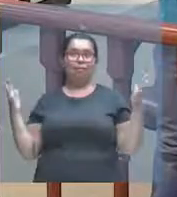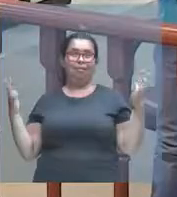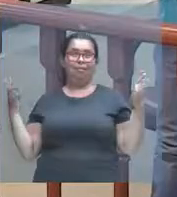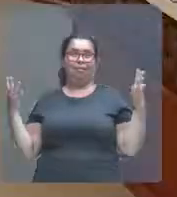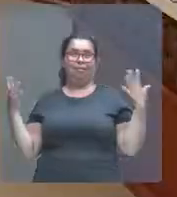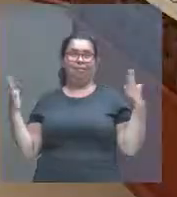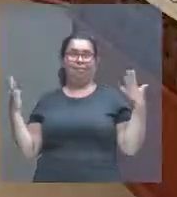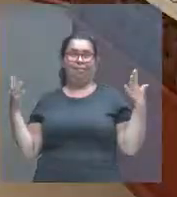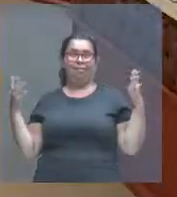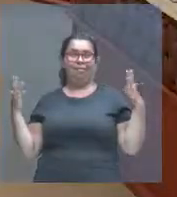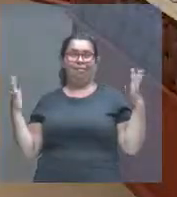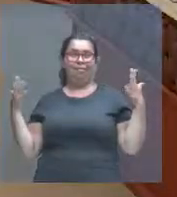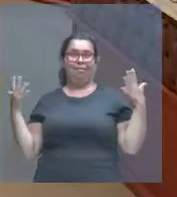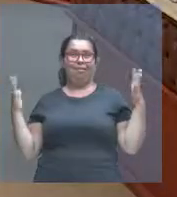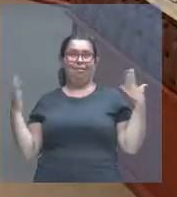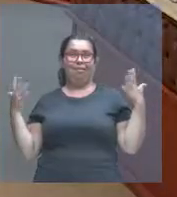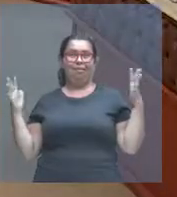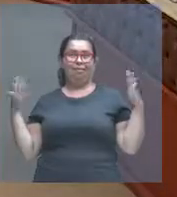Aí.